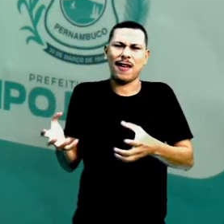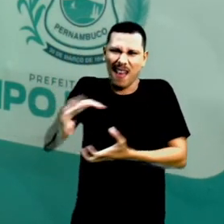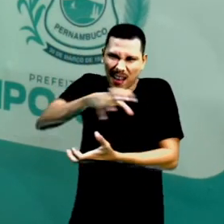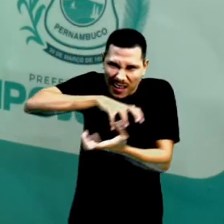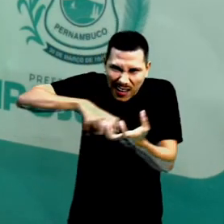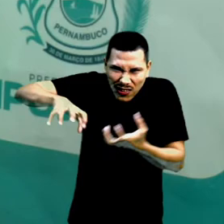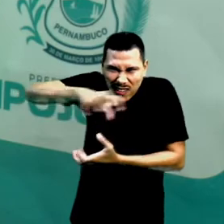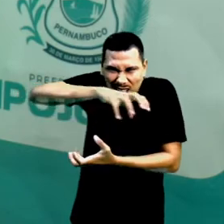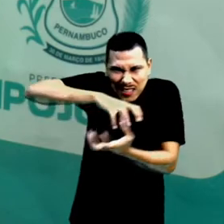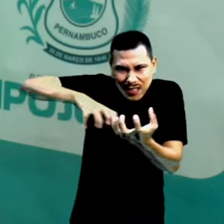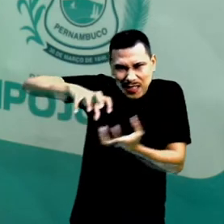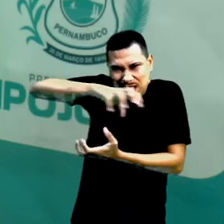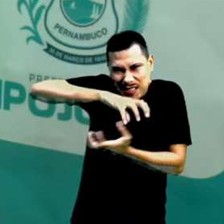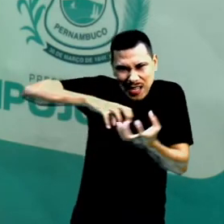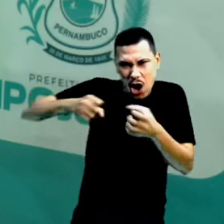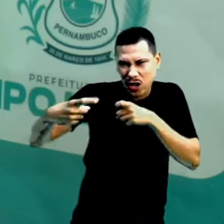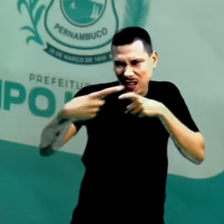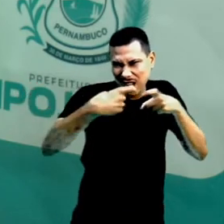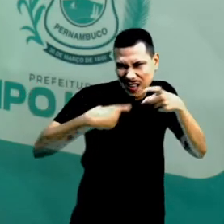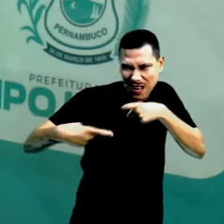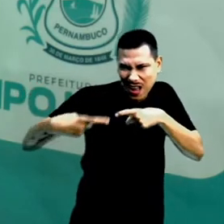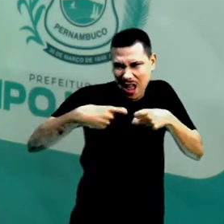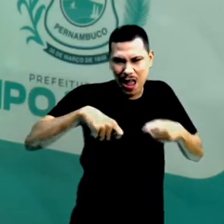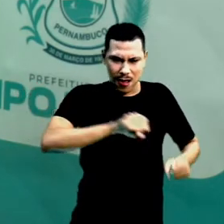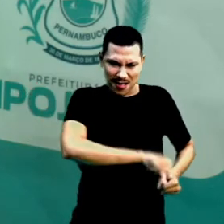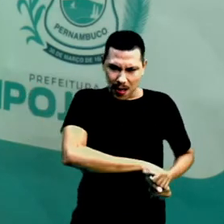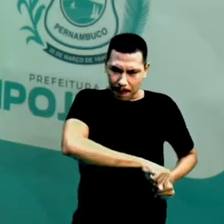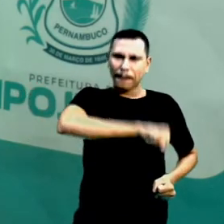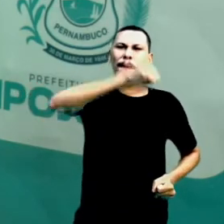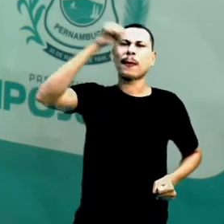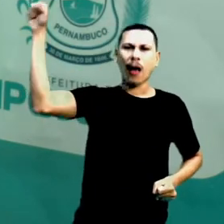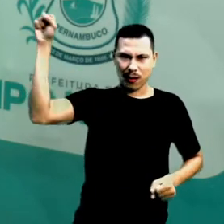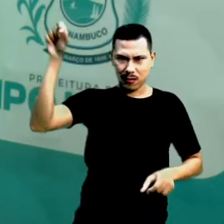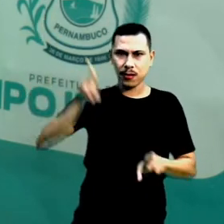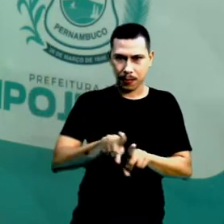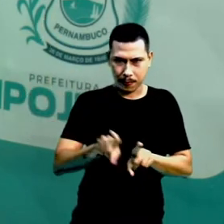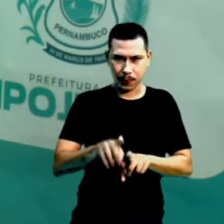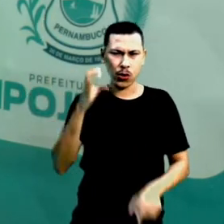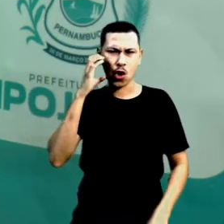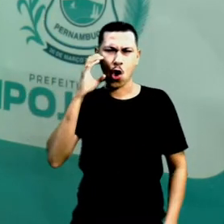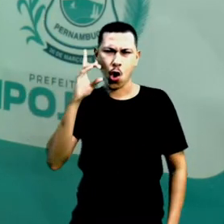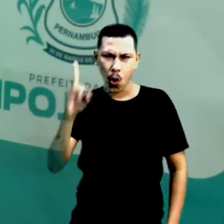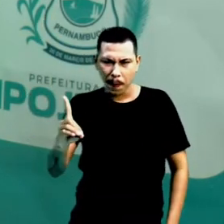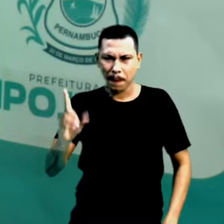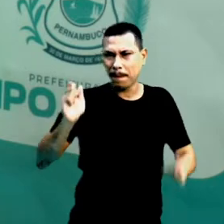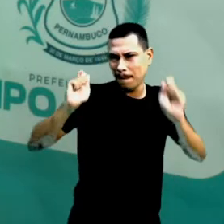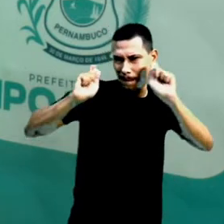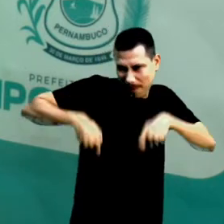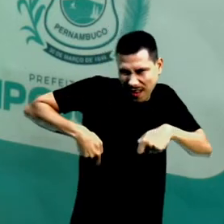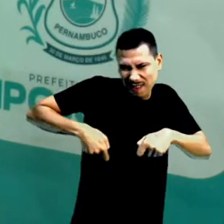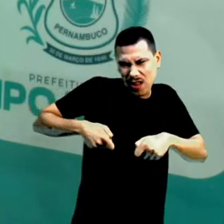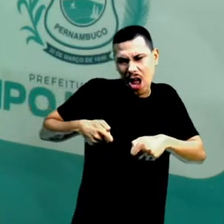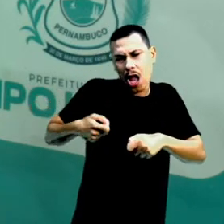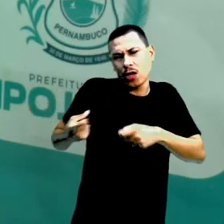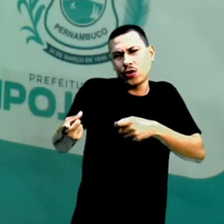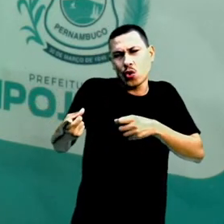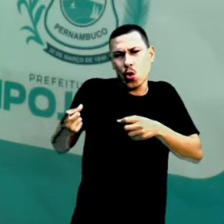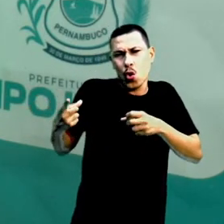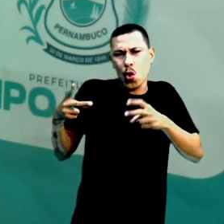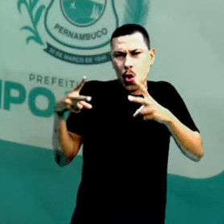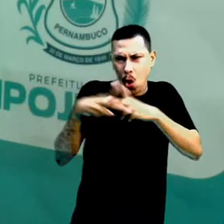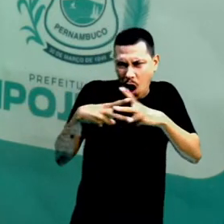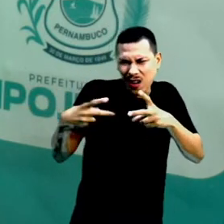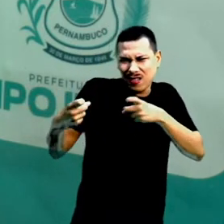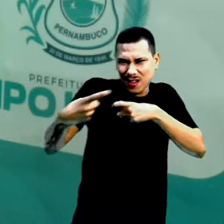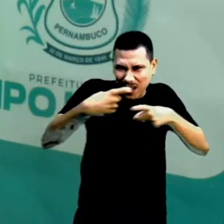Então, aquela ideia de que, ah, foi tudo muito na paz, não. O Dom Pedro, ele teve que lutar, teve que